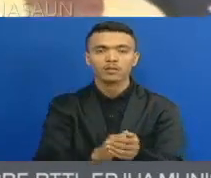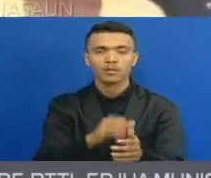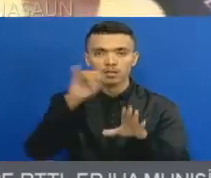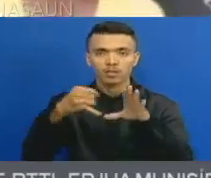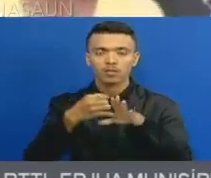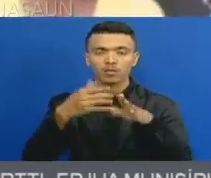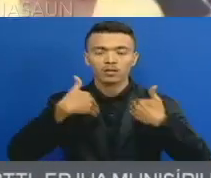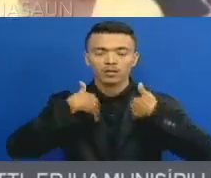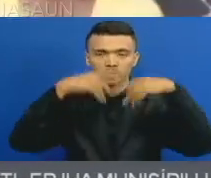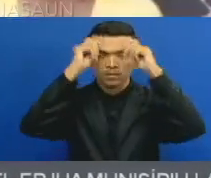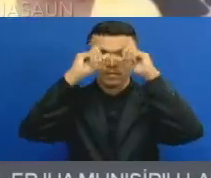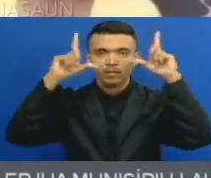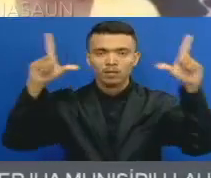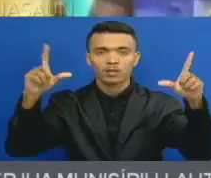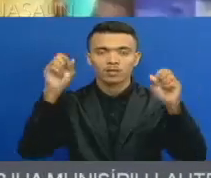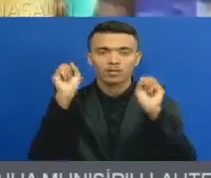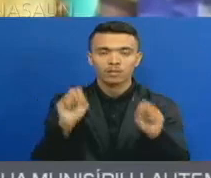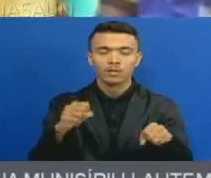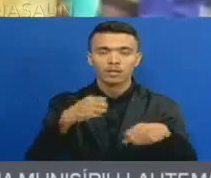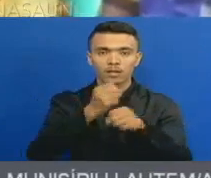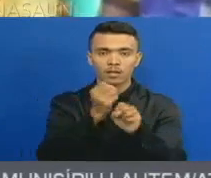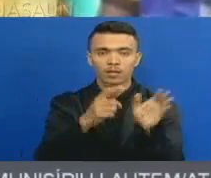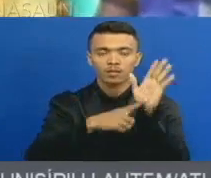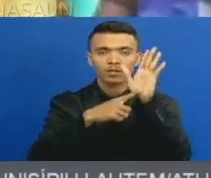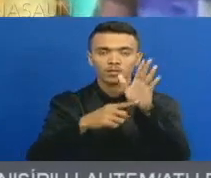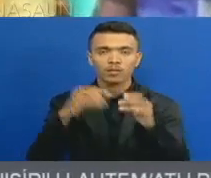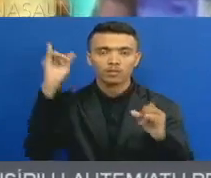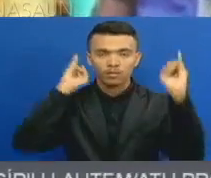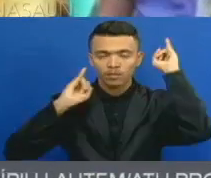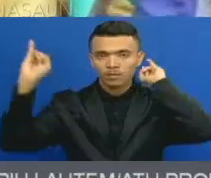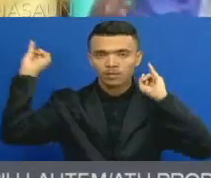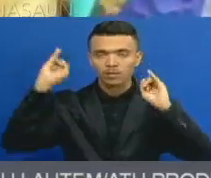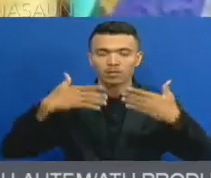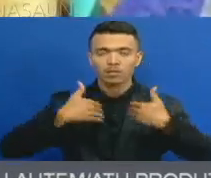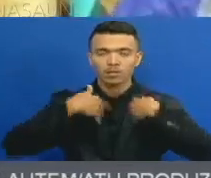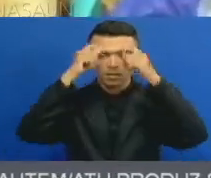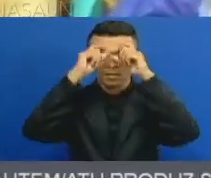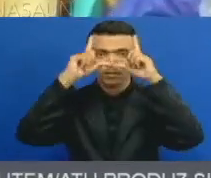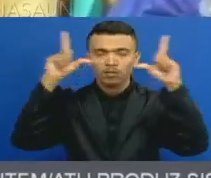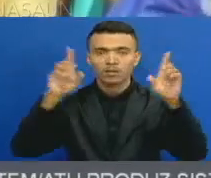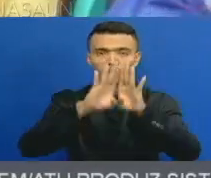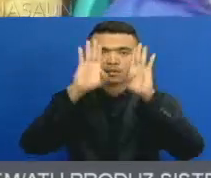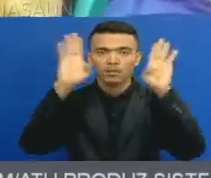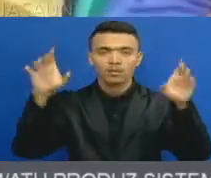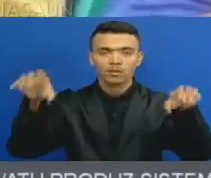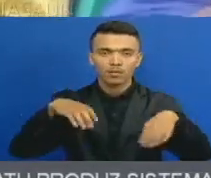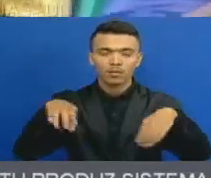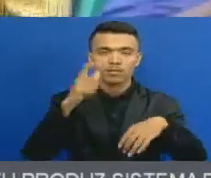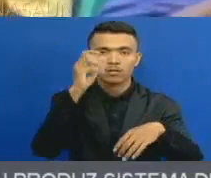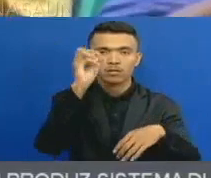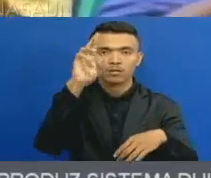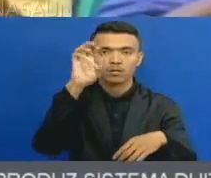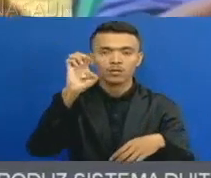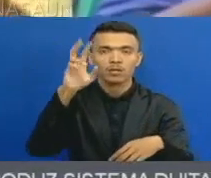roto e território Laran. Rodihalo publicação informação e arrei Laran. Lançamento projeto Torre